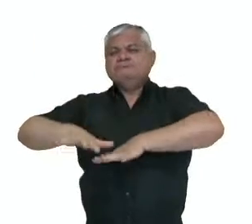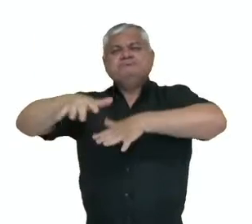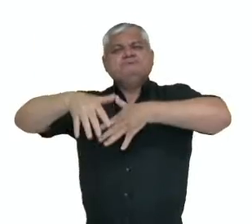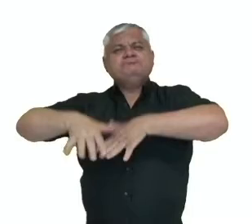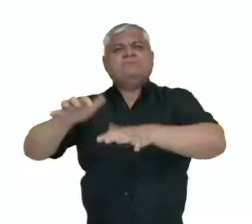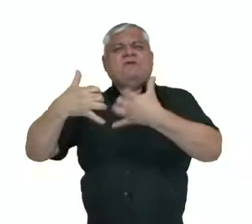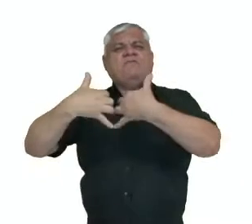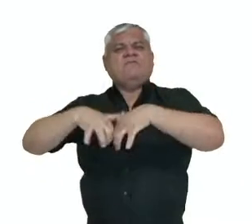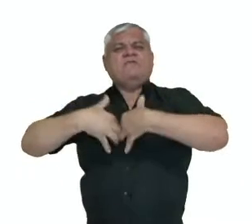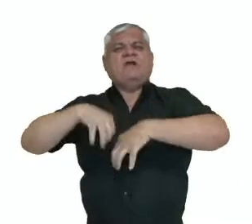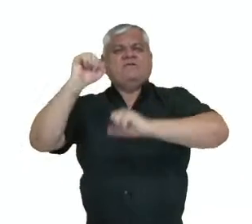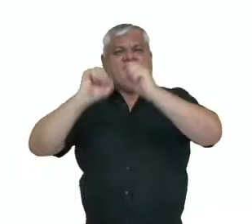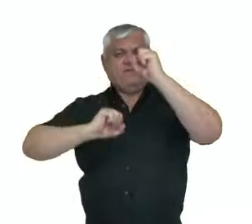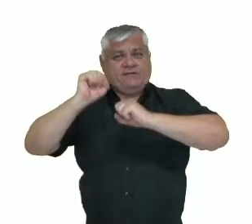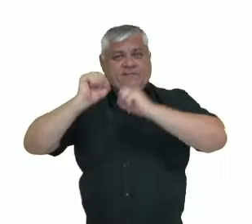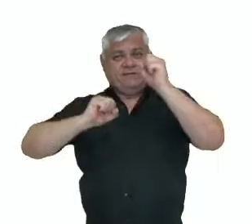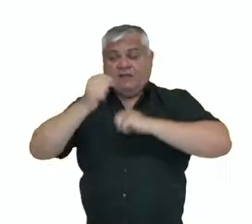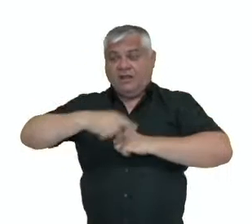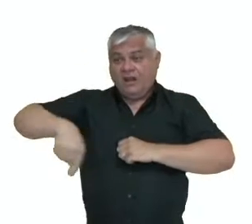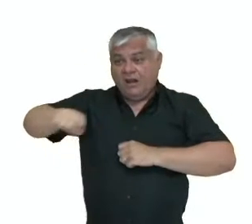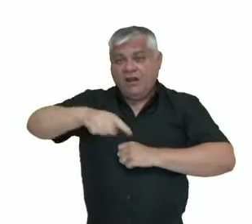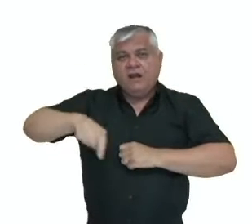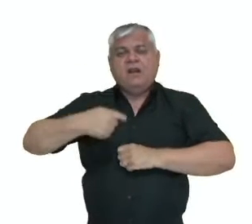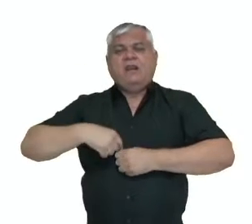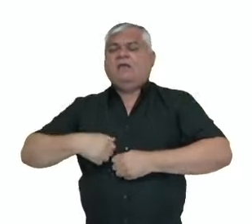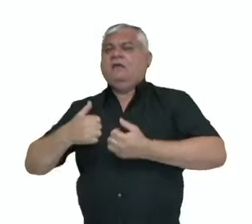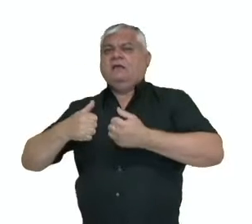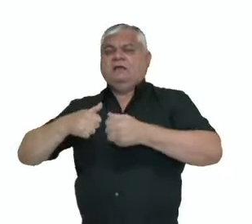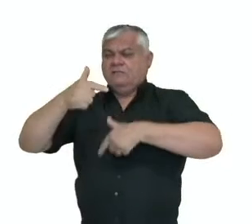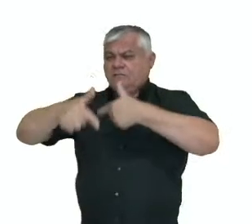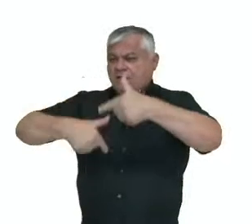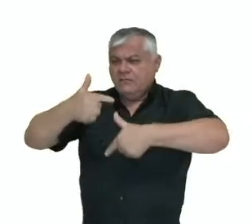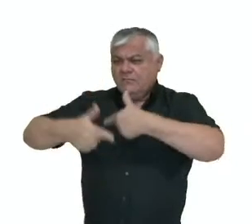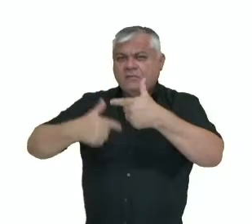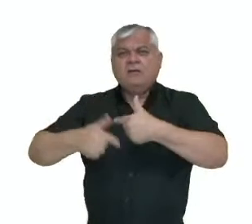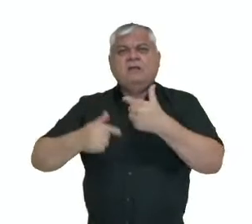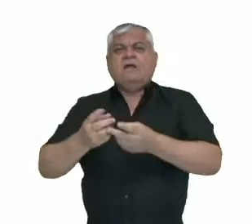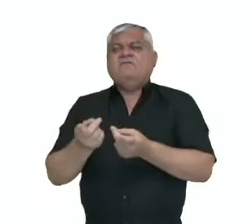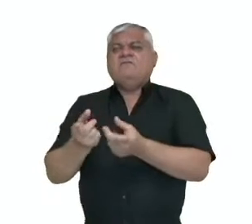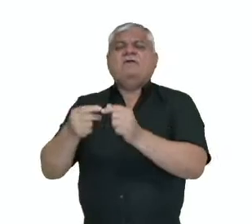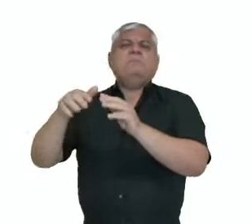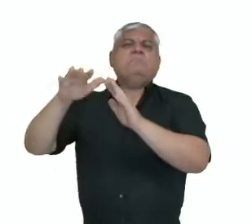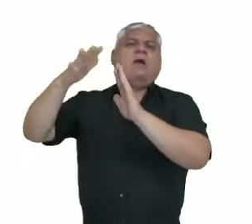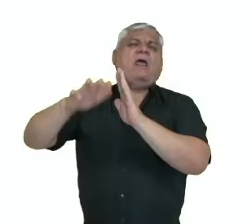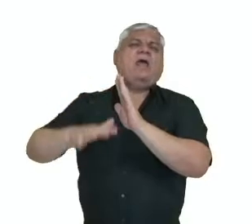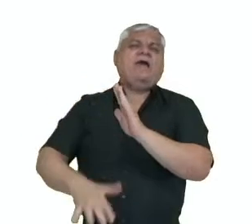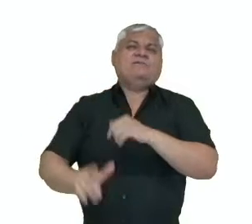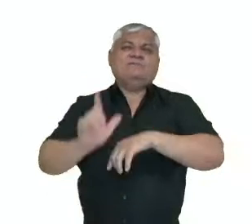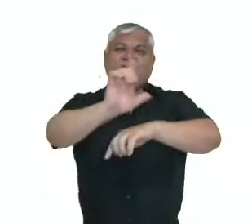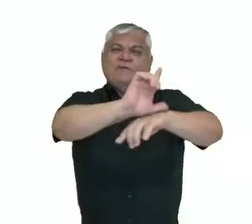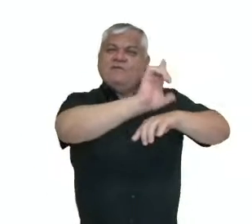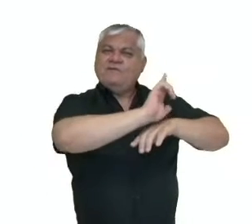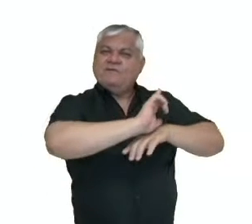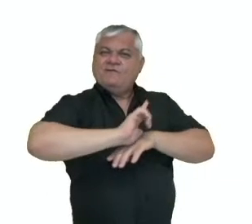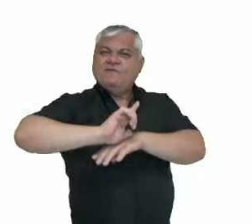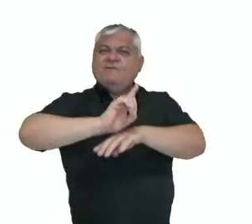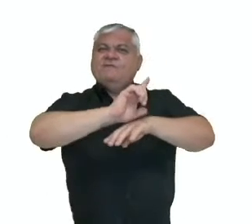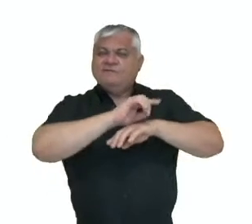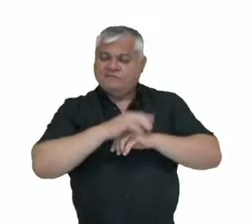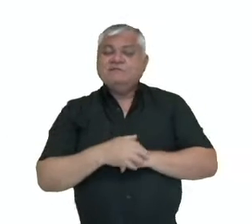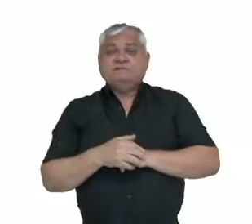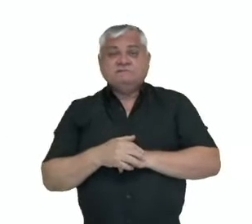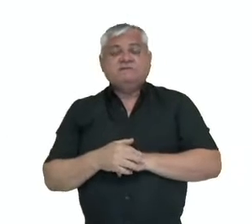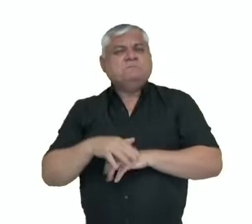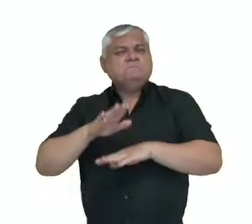organização, os trabalhadores escoavam suas mercadorias com preços mais atrativos para os lojistas. Esse registro é o